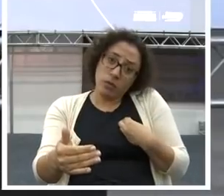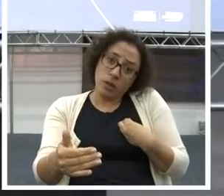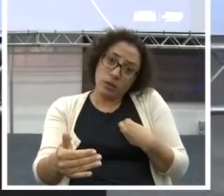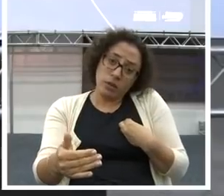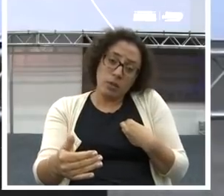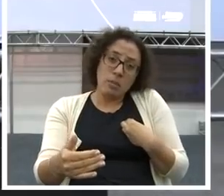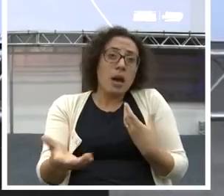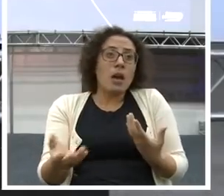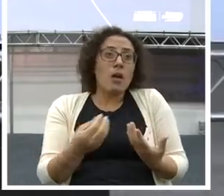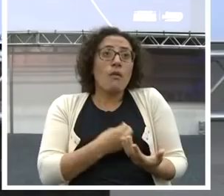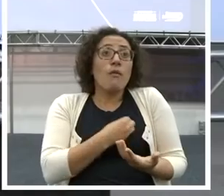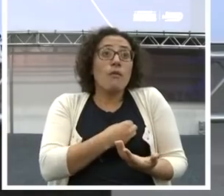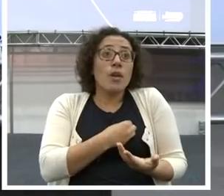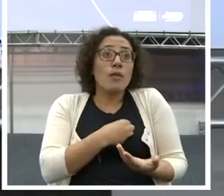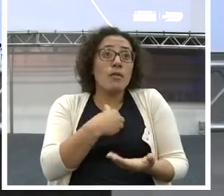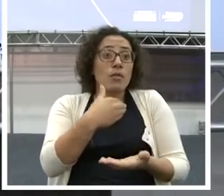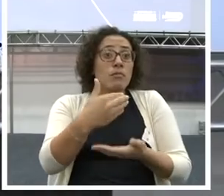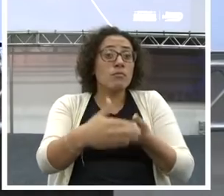Se eu vou viver, eu vou ficar mais?